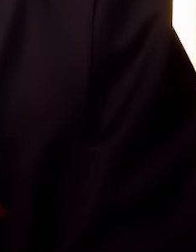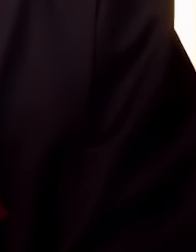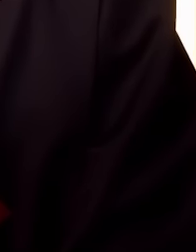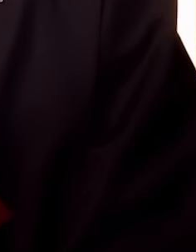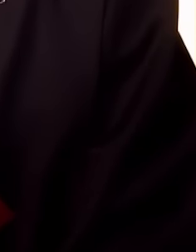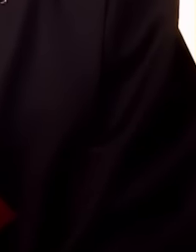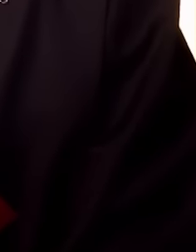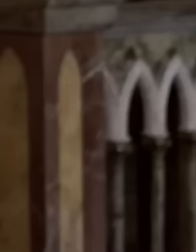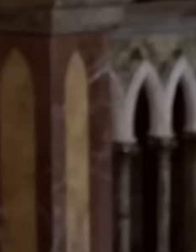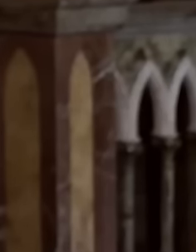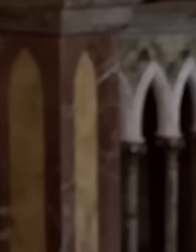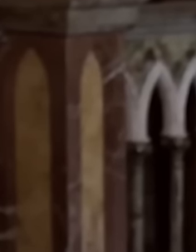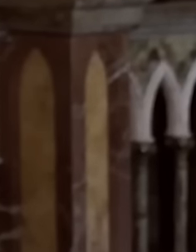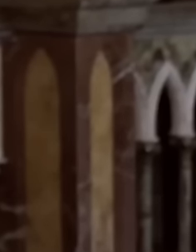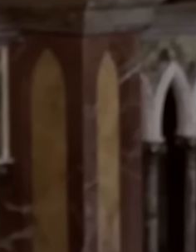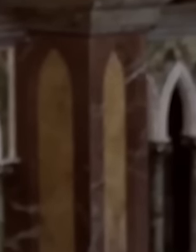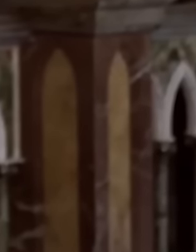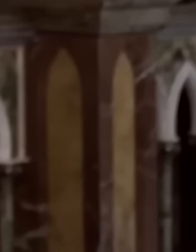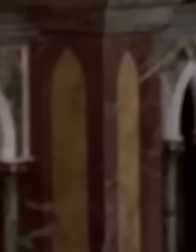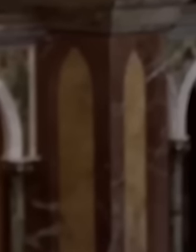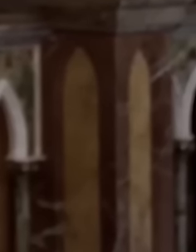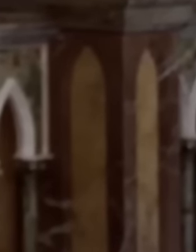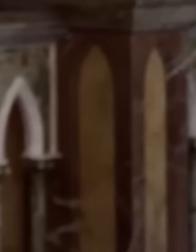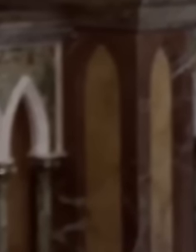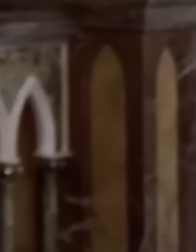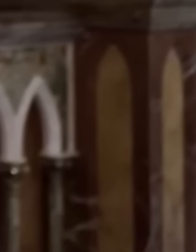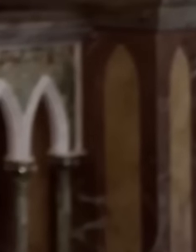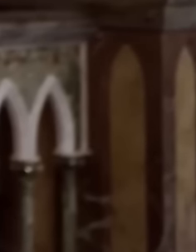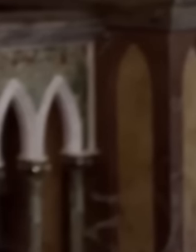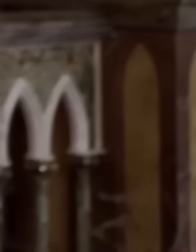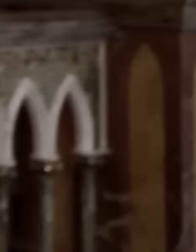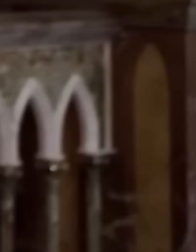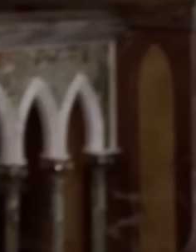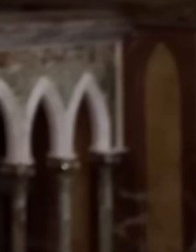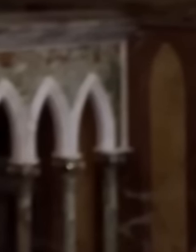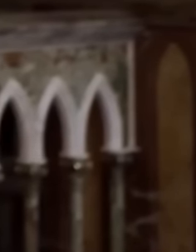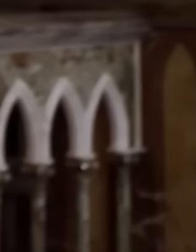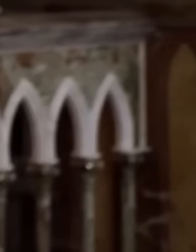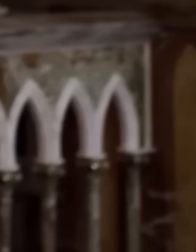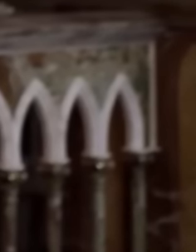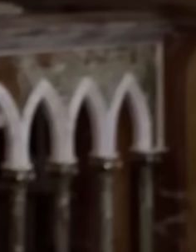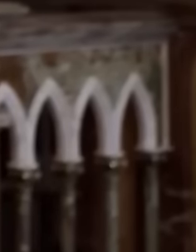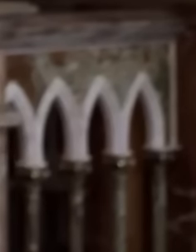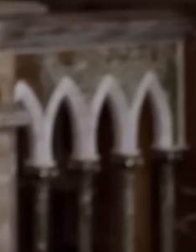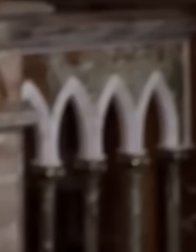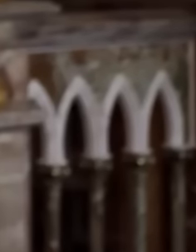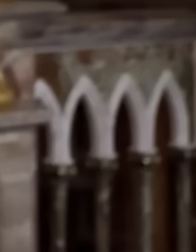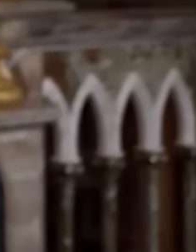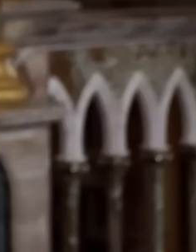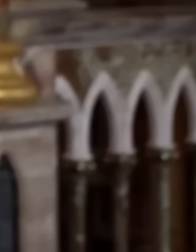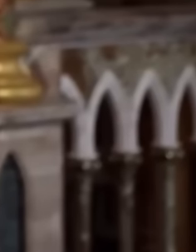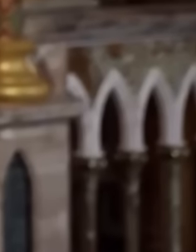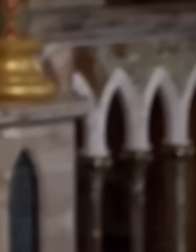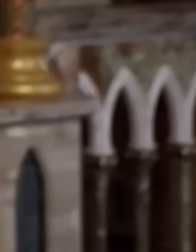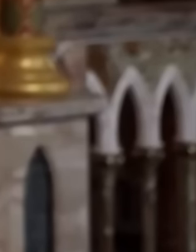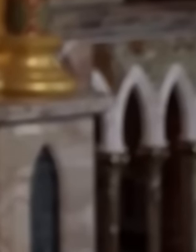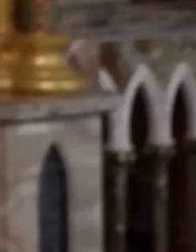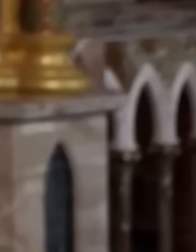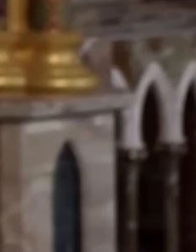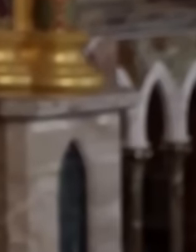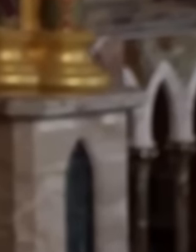de matrimônios. Uma obra grandiosa que tem por detrás muito sangue derramado, muita confiança, mas sobretudo